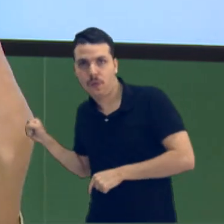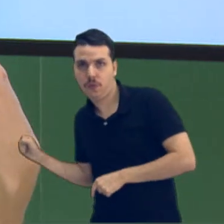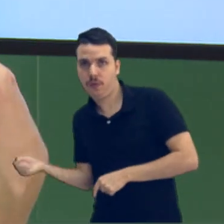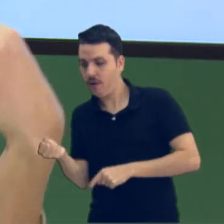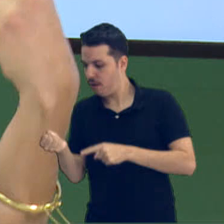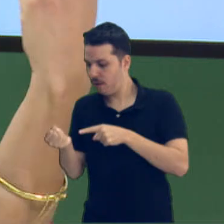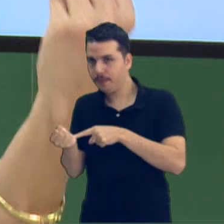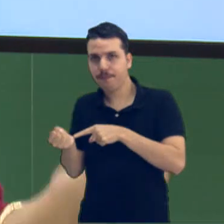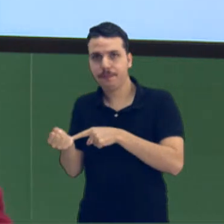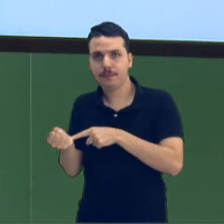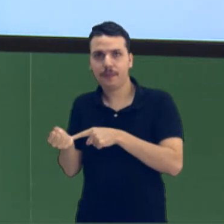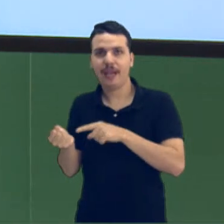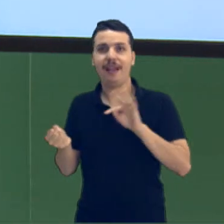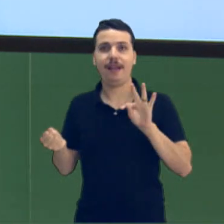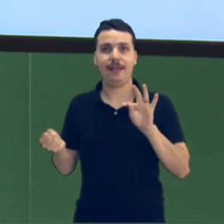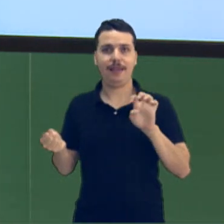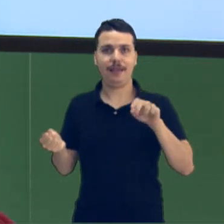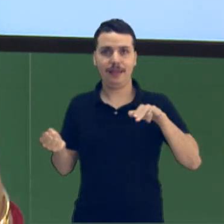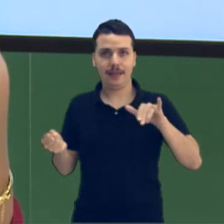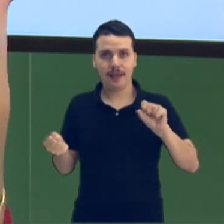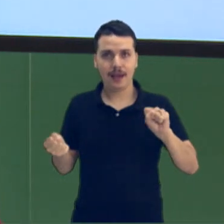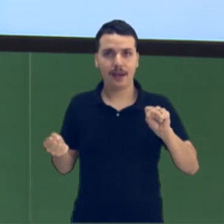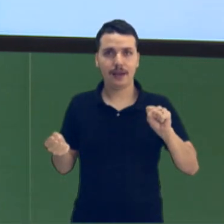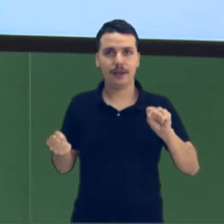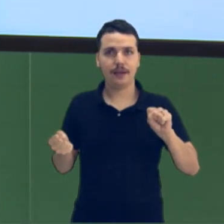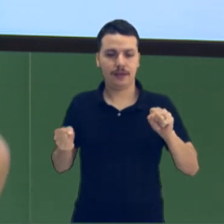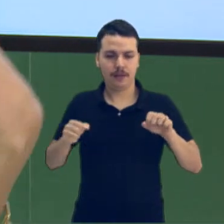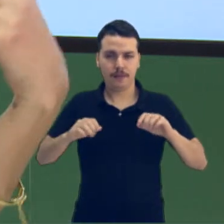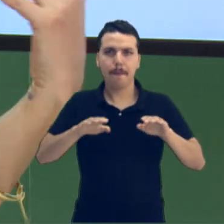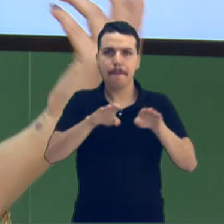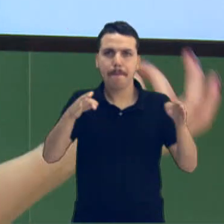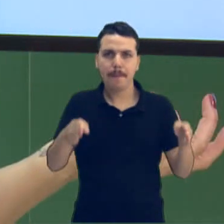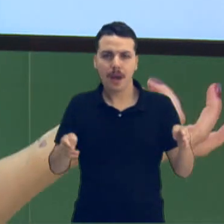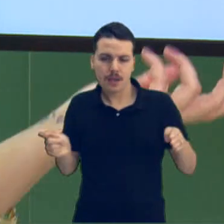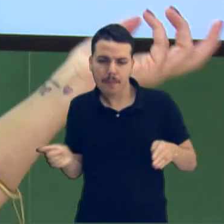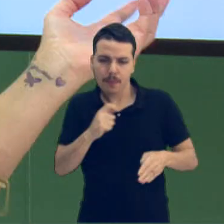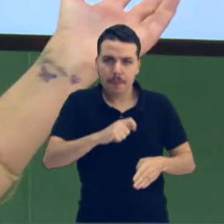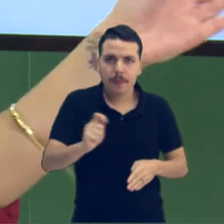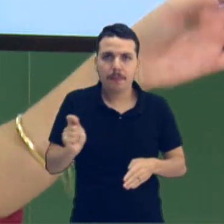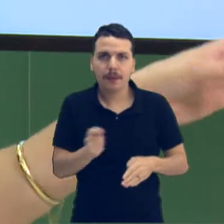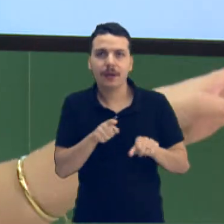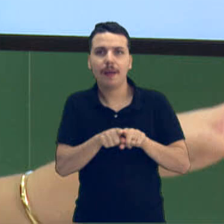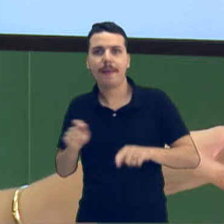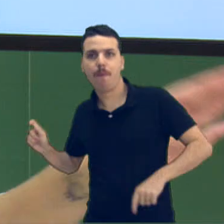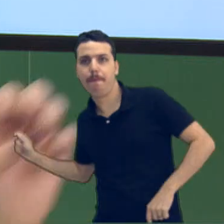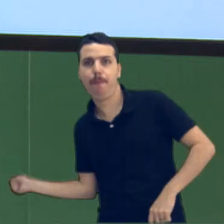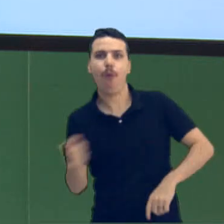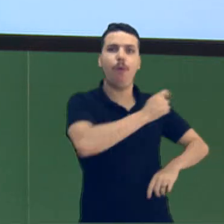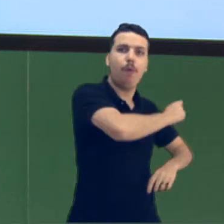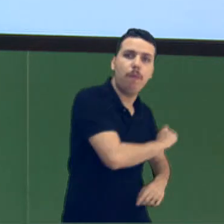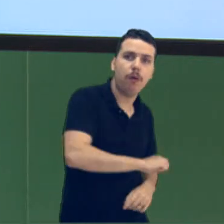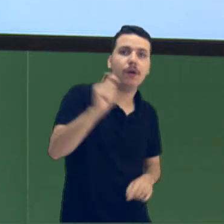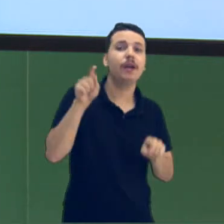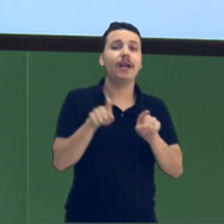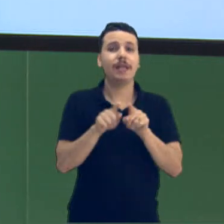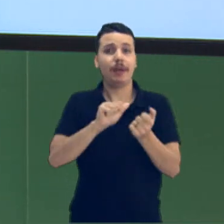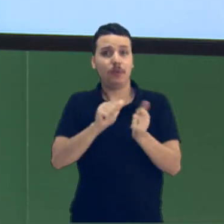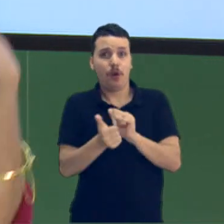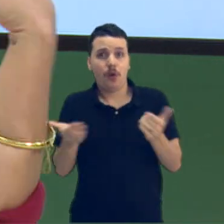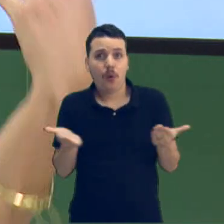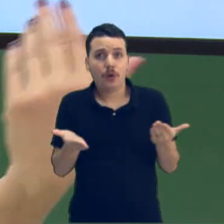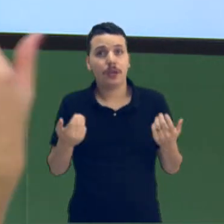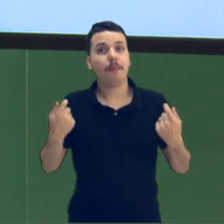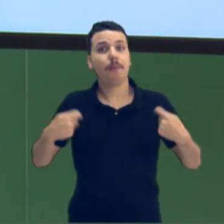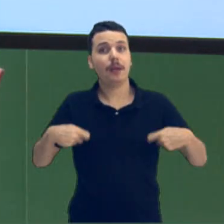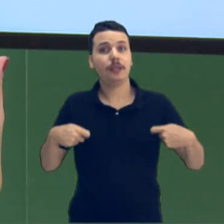Que tanto o tênis de mesa, tênis de campo e mesmo os esportes que nós vamos ver hoje, precisa ser trabalhado